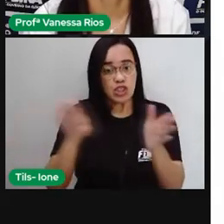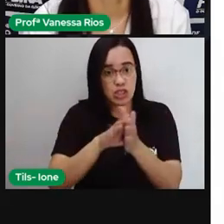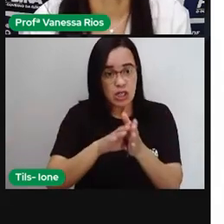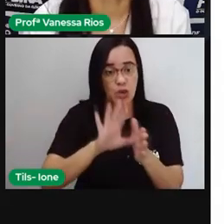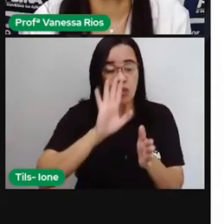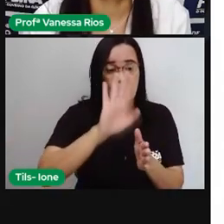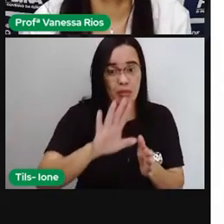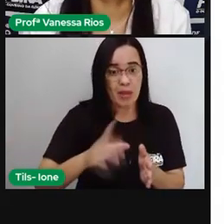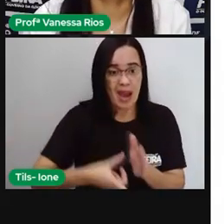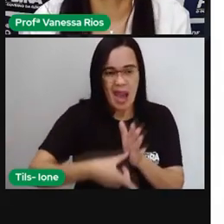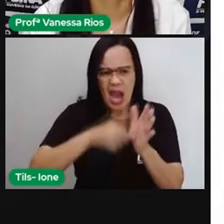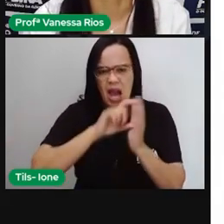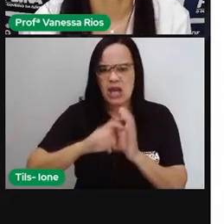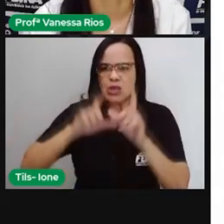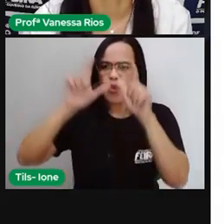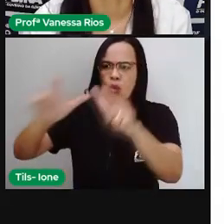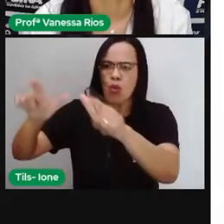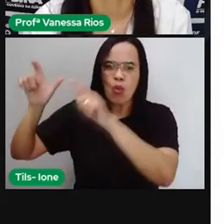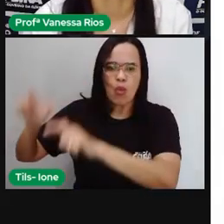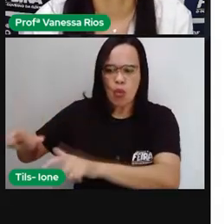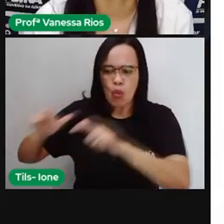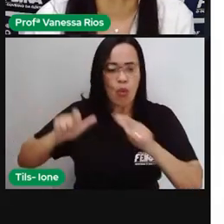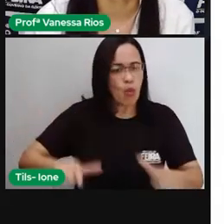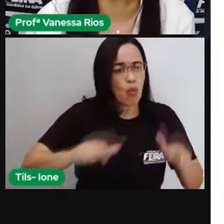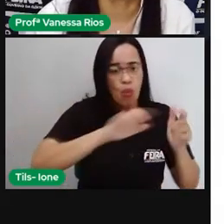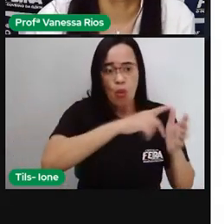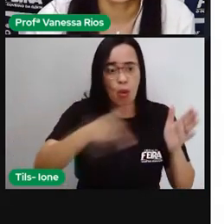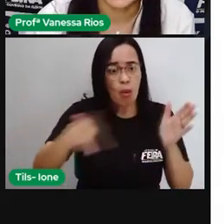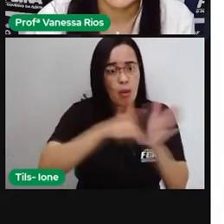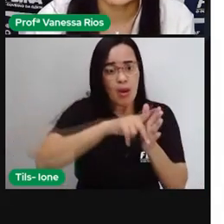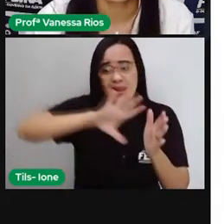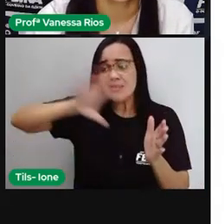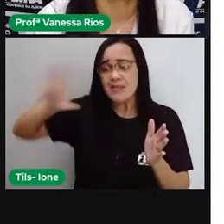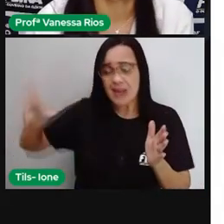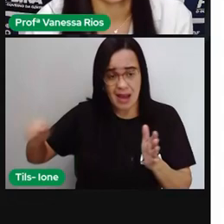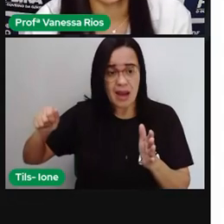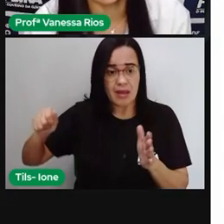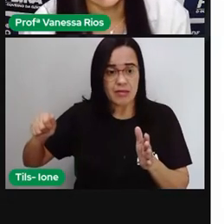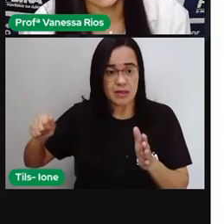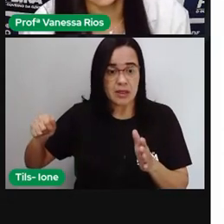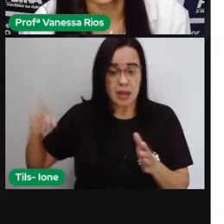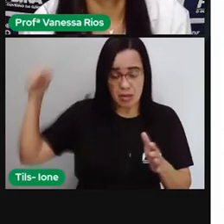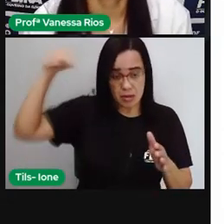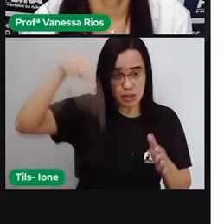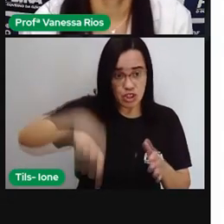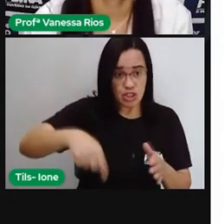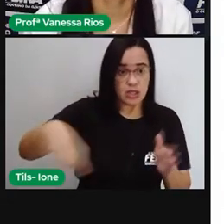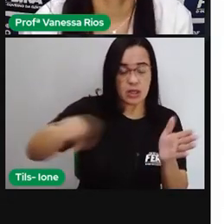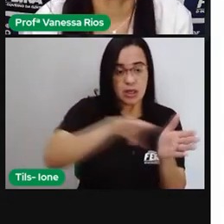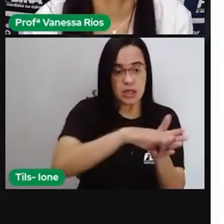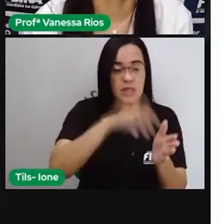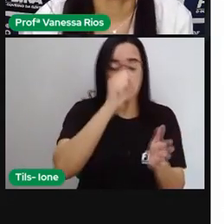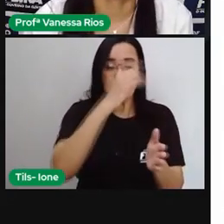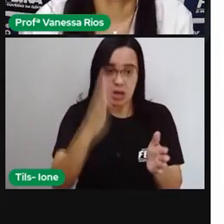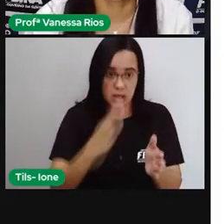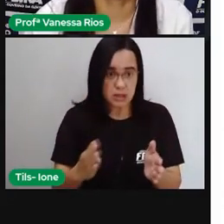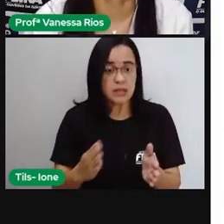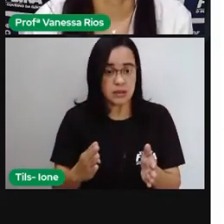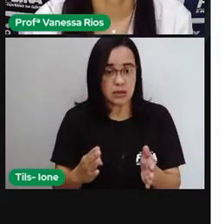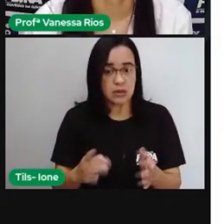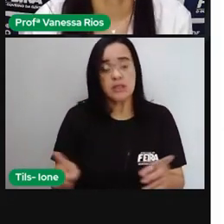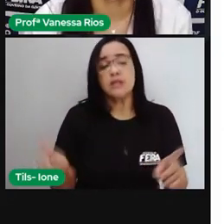África, trazendo também, entre as suas características culturais, a diversidade. Então, tinham diferenças aí